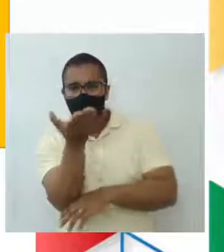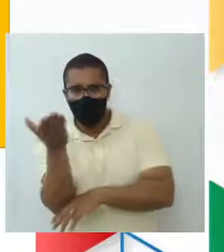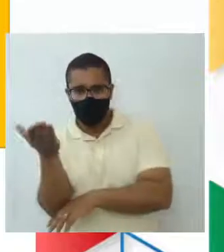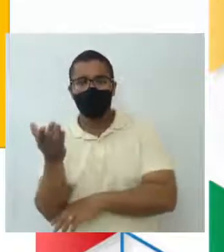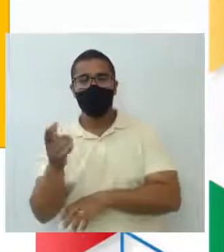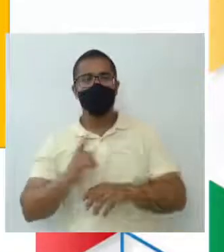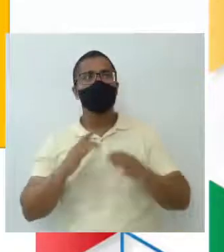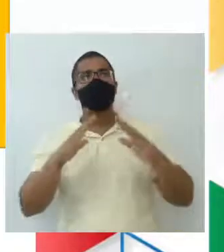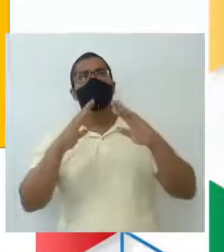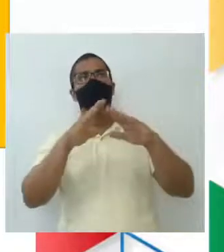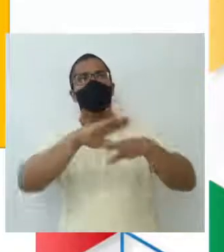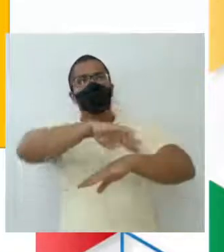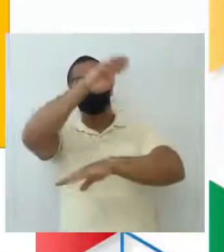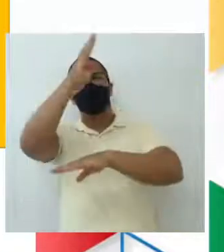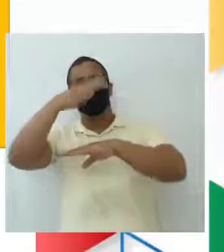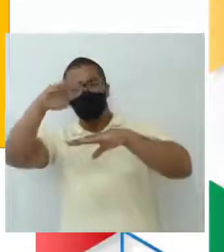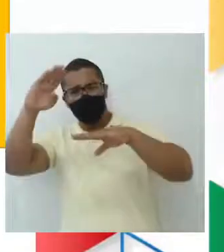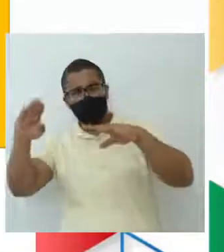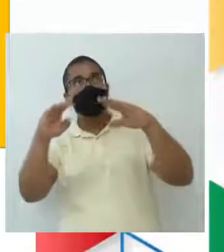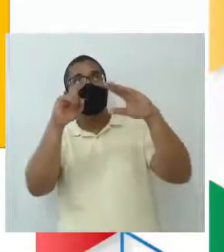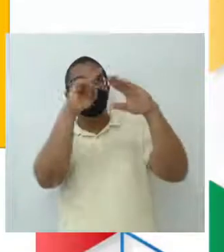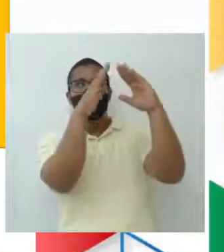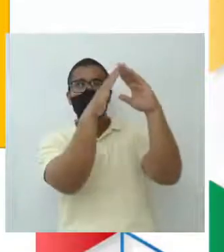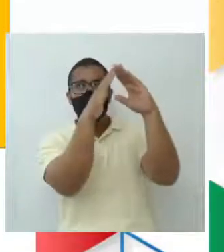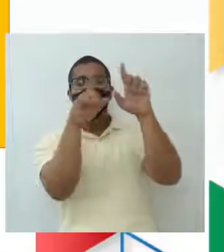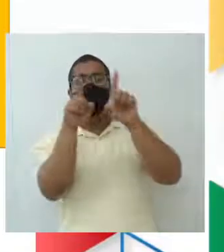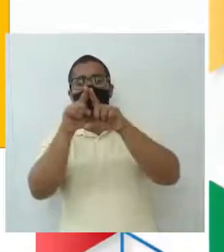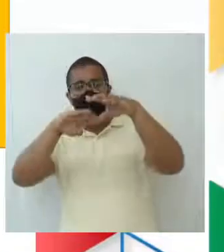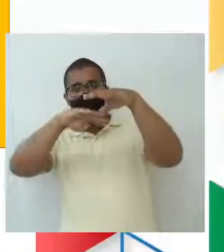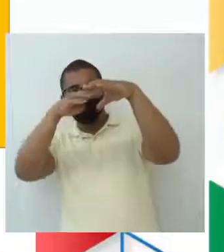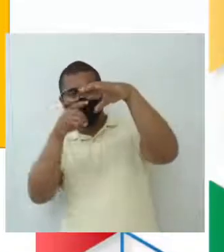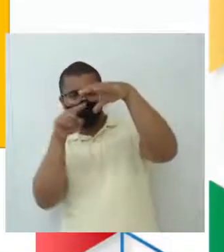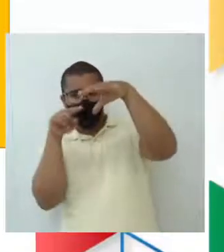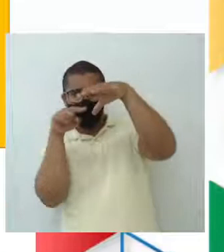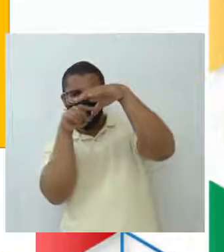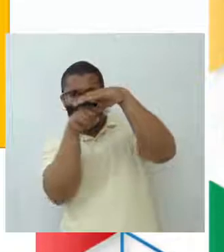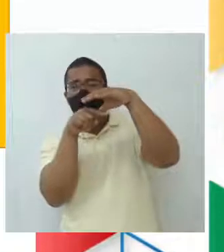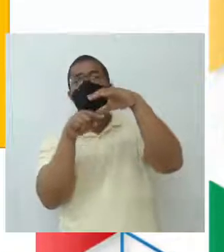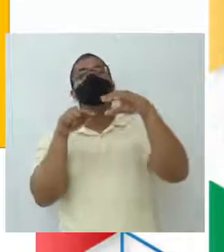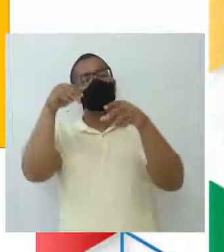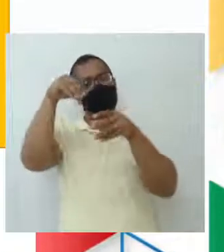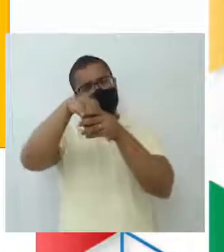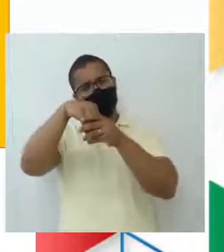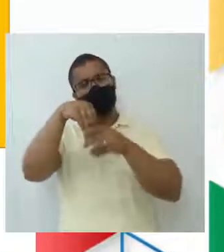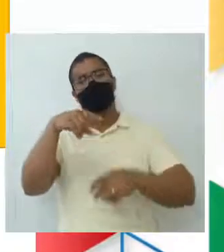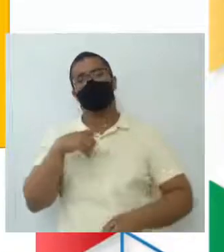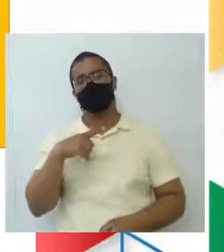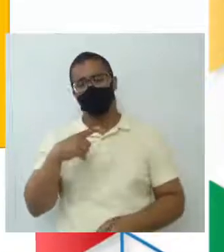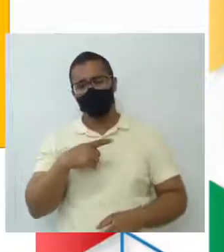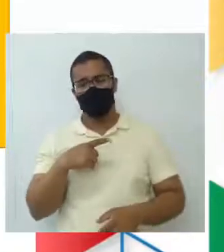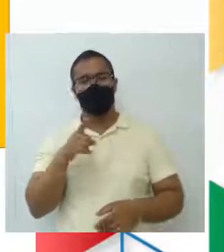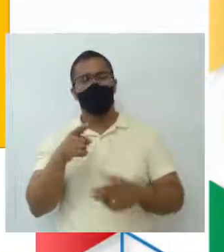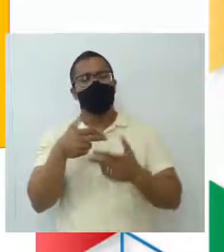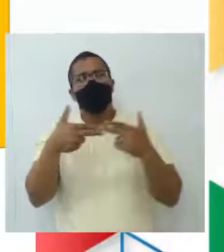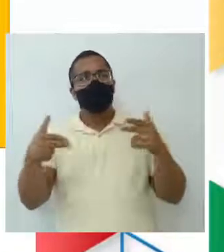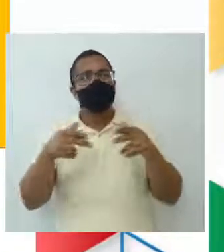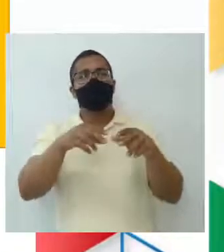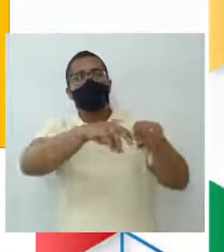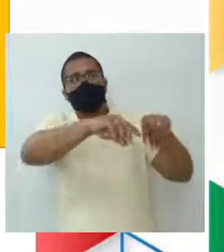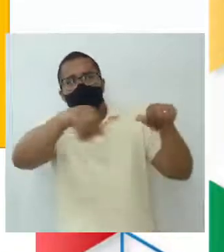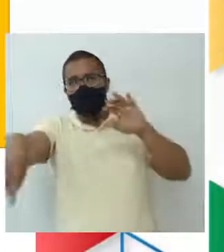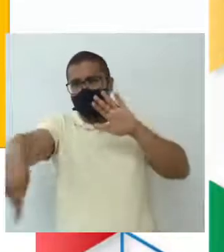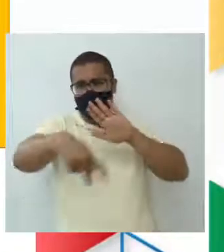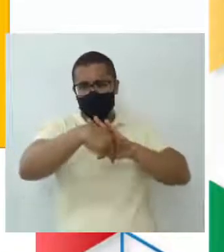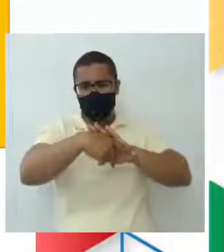alto dos montes e no interior das cavernas, renunciando a qualquer forma de propriedade. Veja só